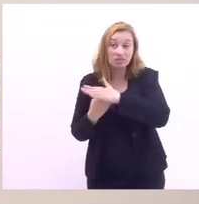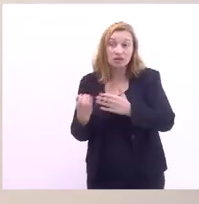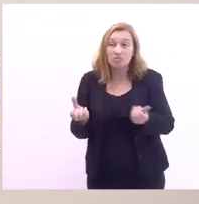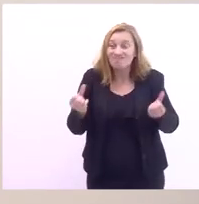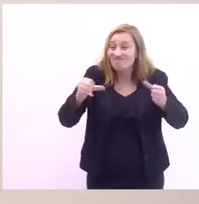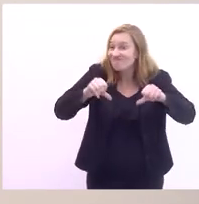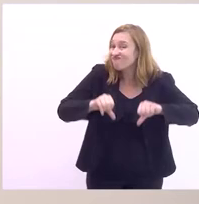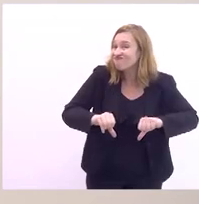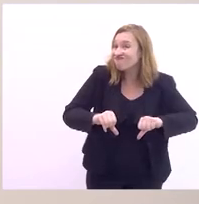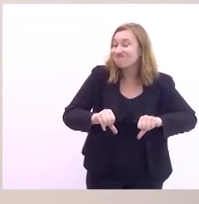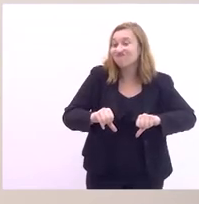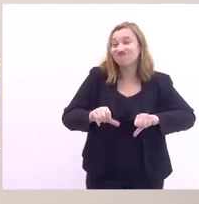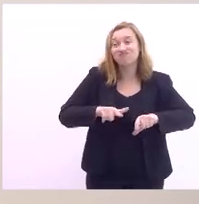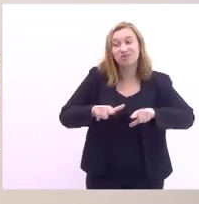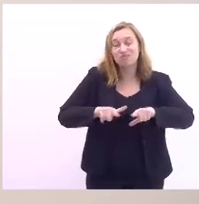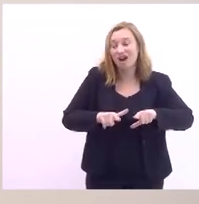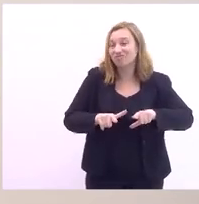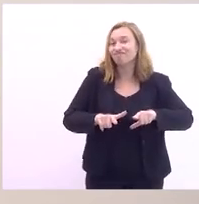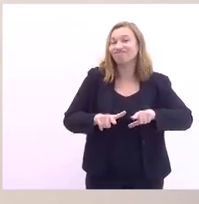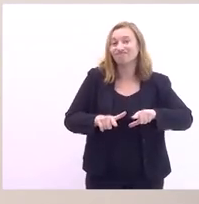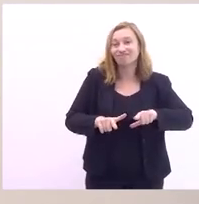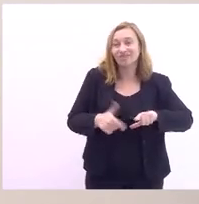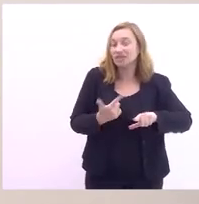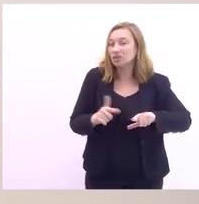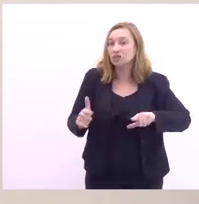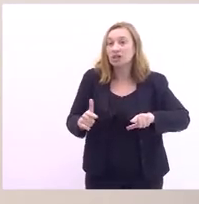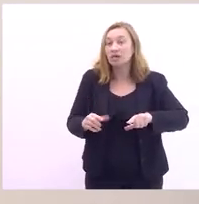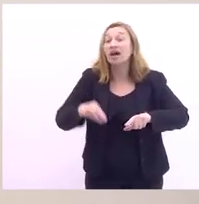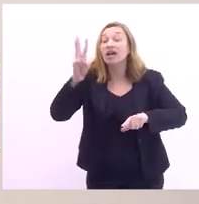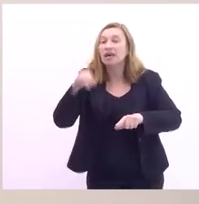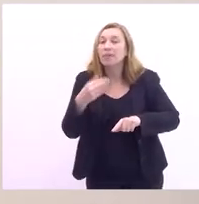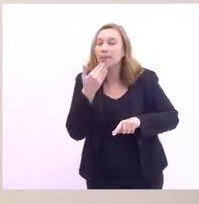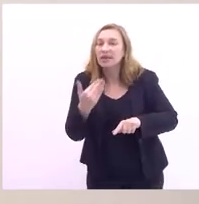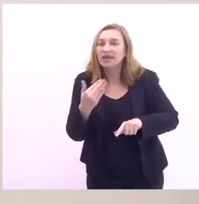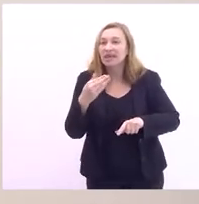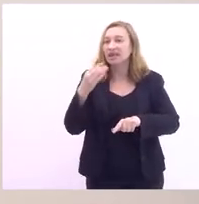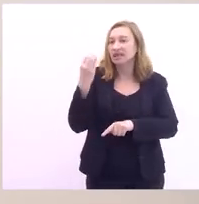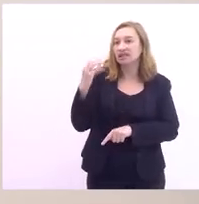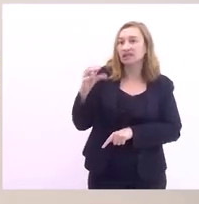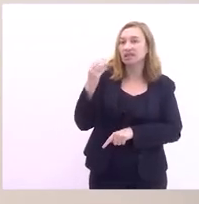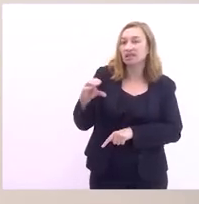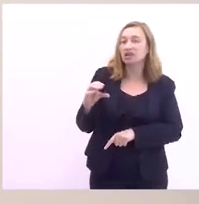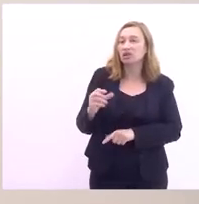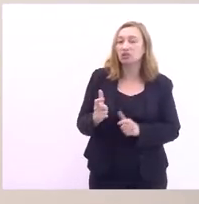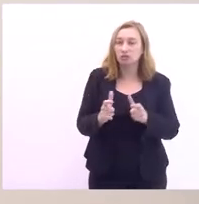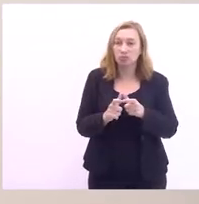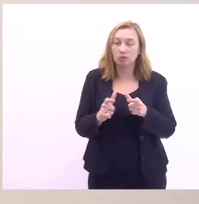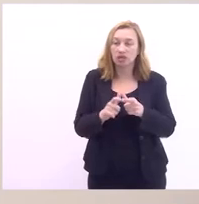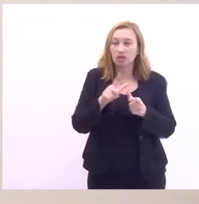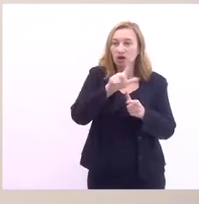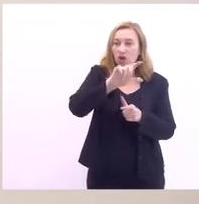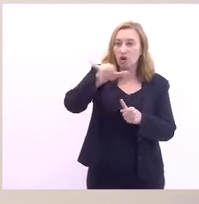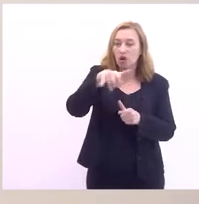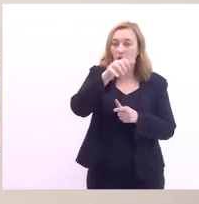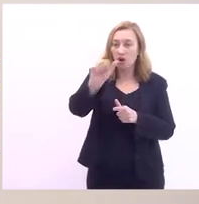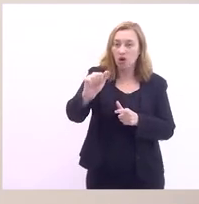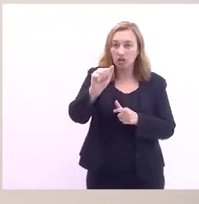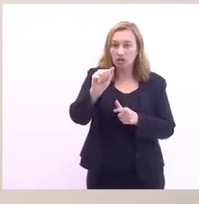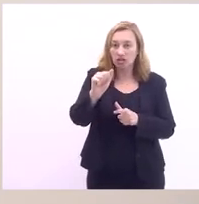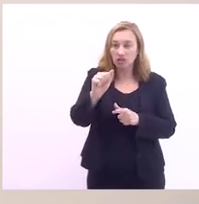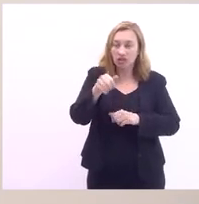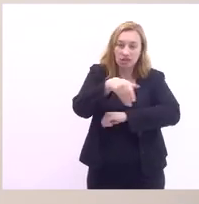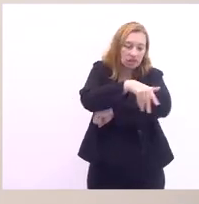péssimo serviço. Nós não temos a quem recorrer. Niterói só tem uma pequena loja na esquina do Amaral